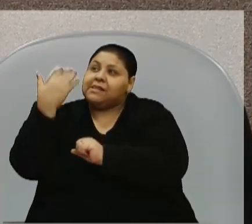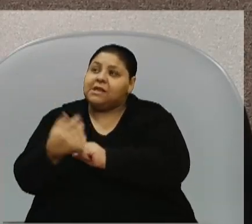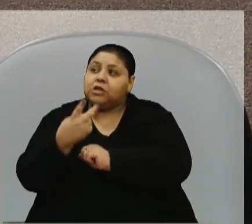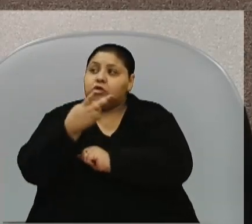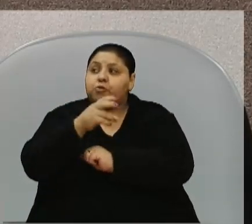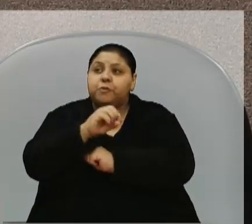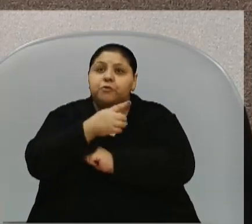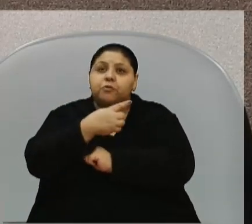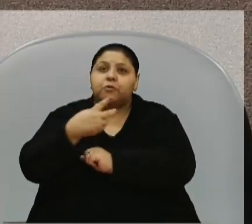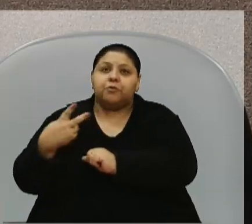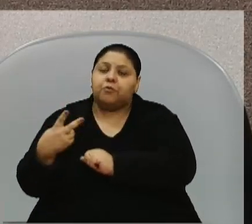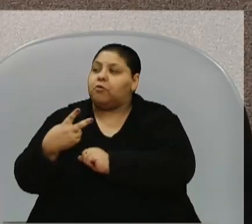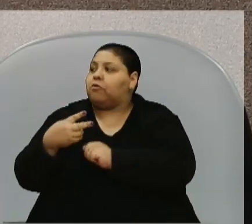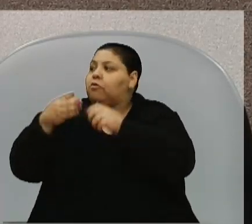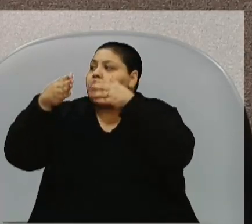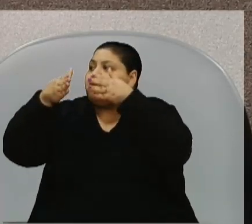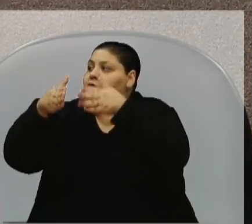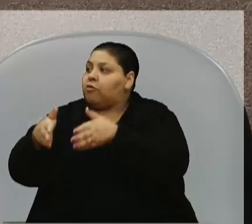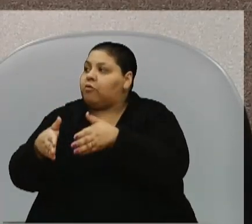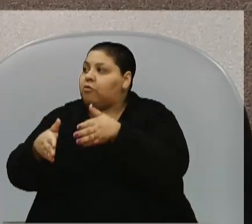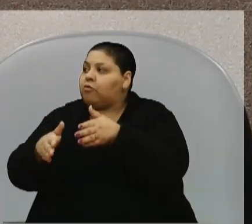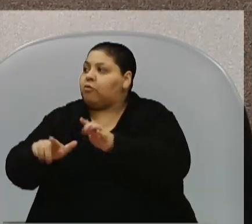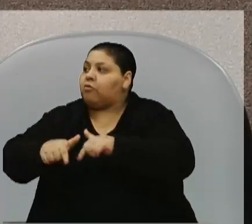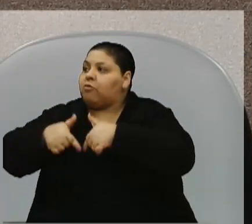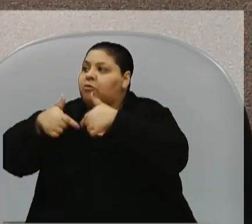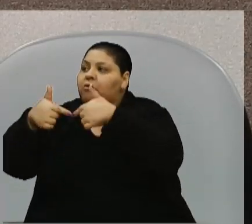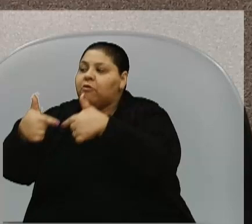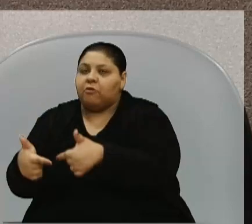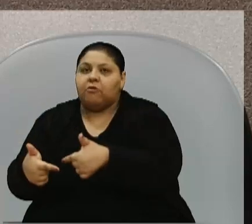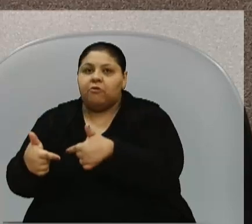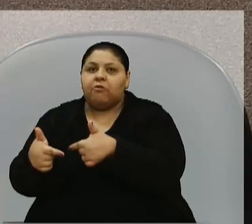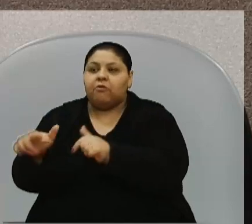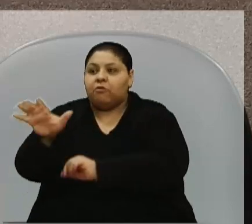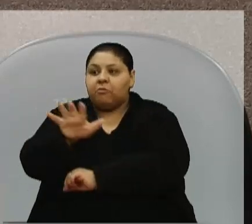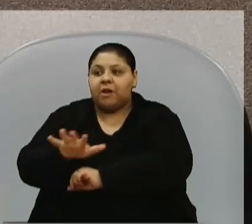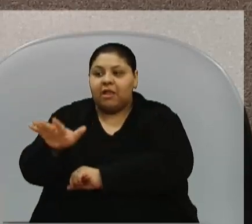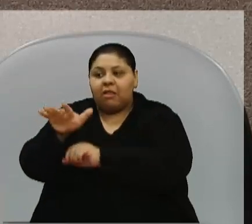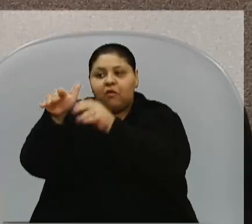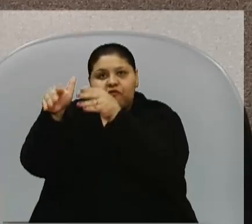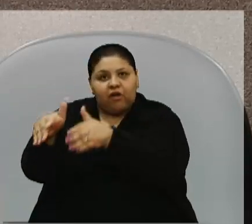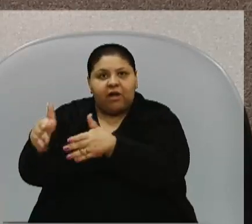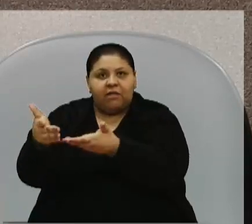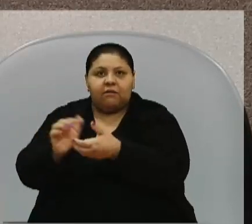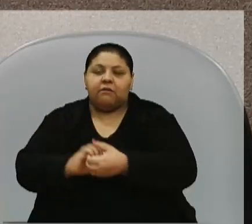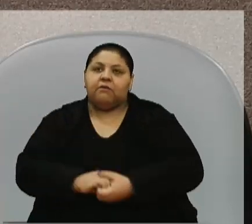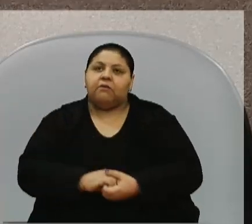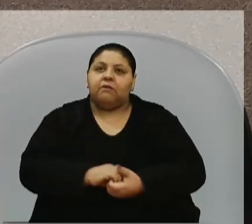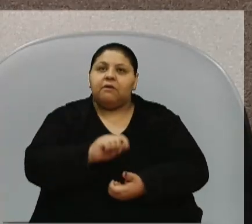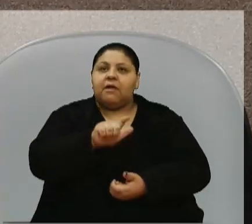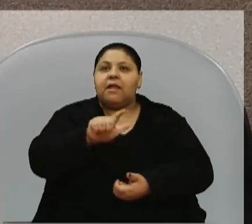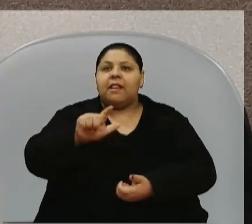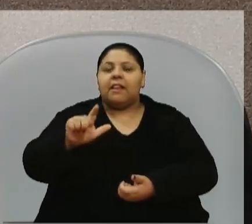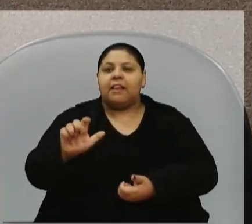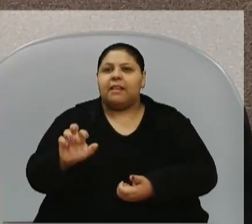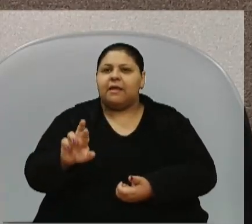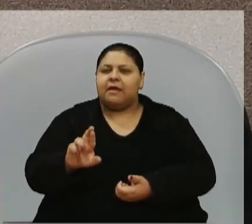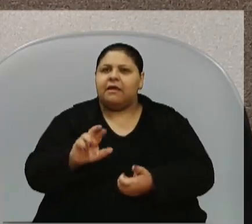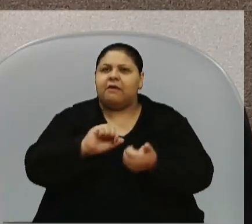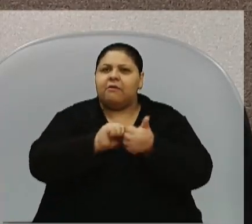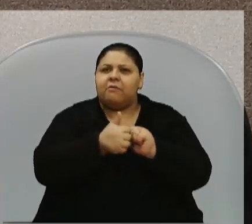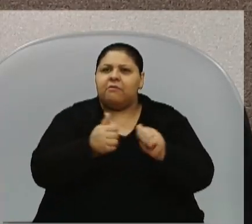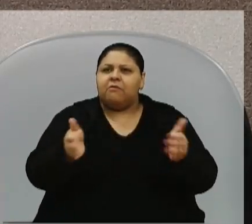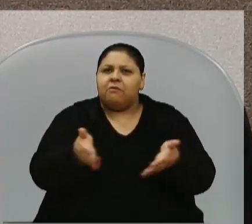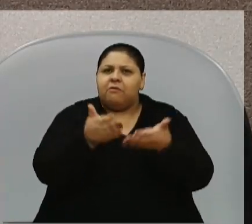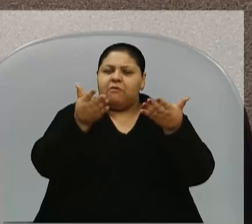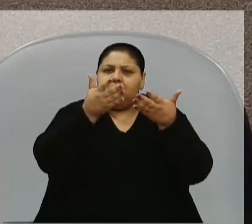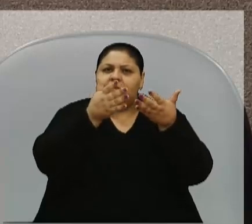2012, direcionando suas atividades para essa área específica. A LE Eventos, Esporte e Natureza é a